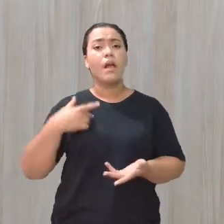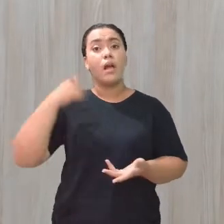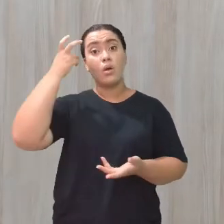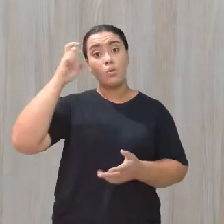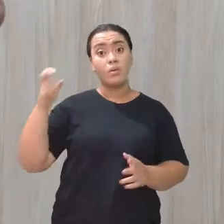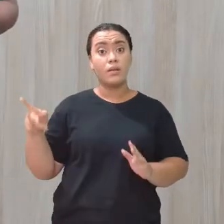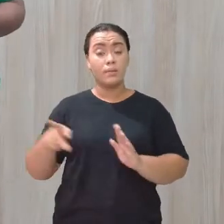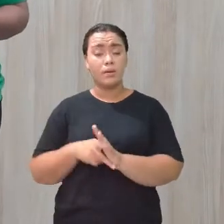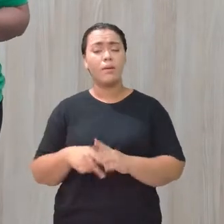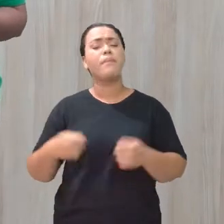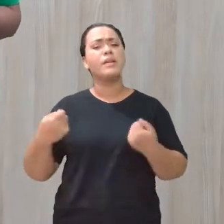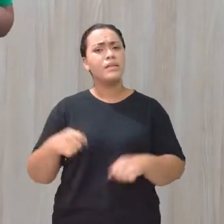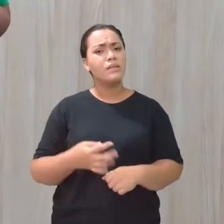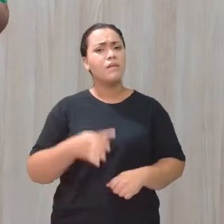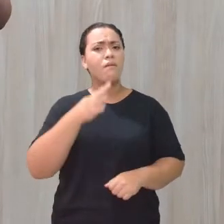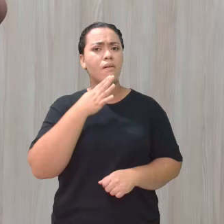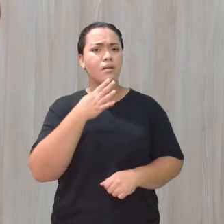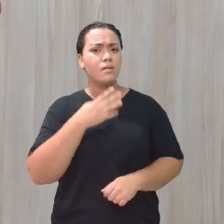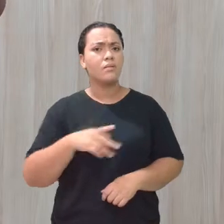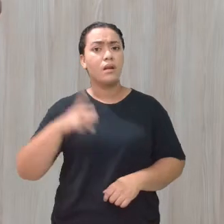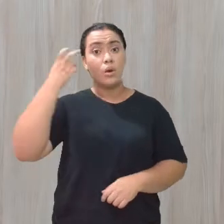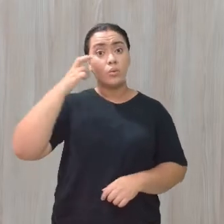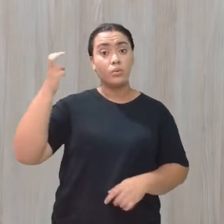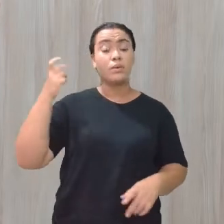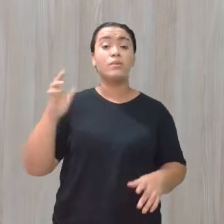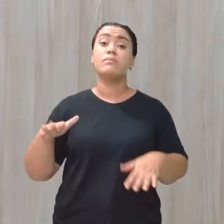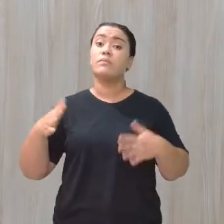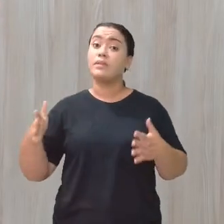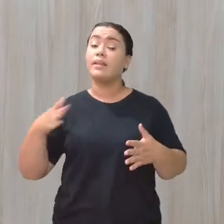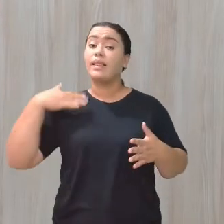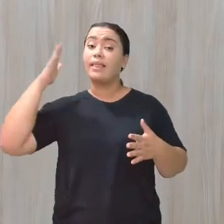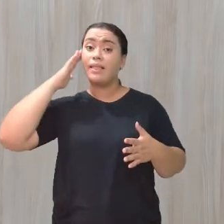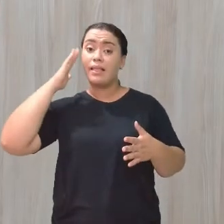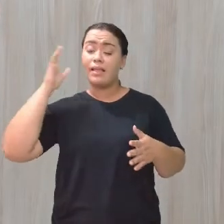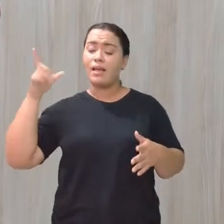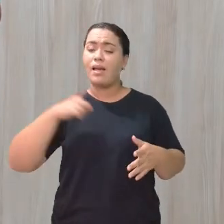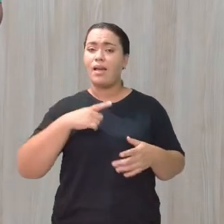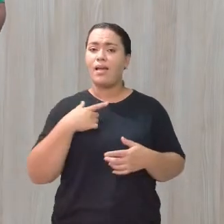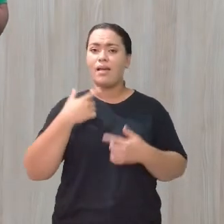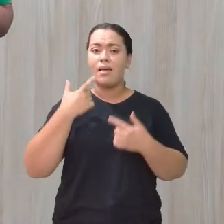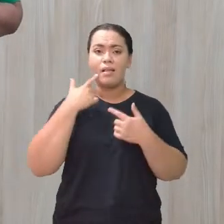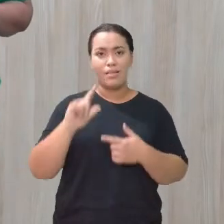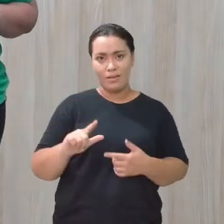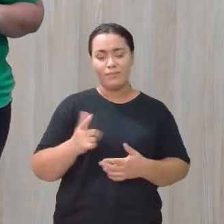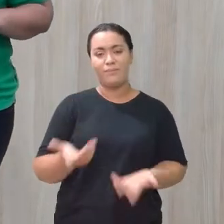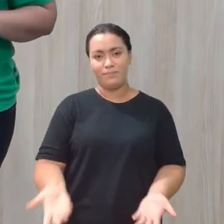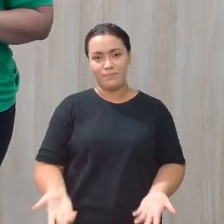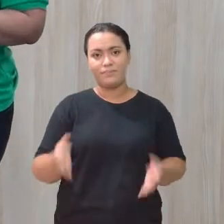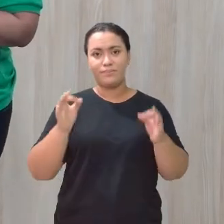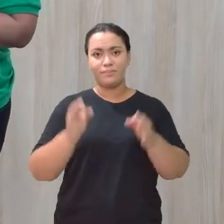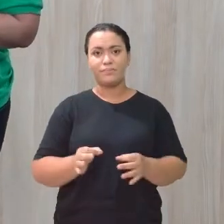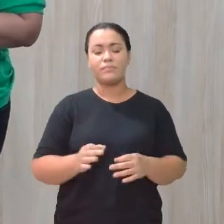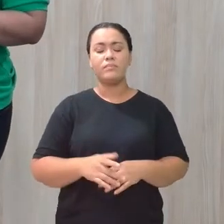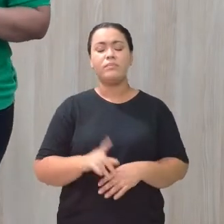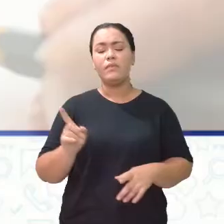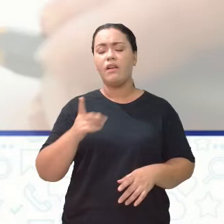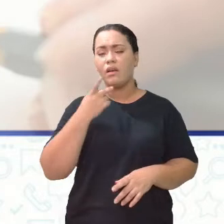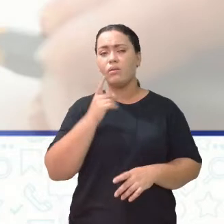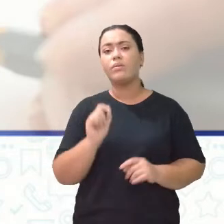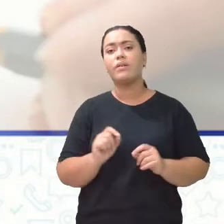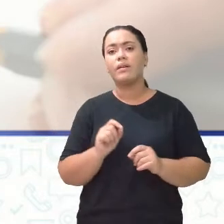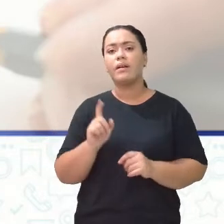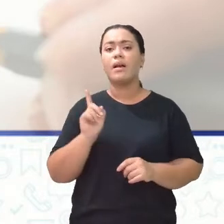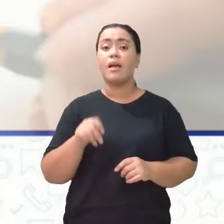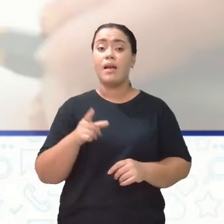a gente precisa conhecer a nossa cultura para então entender a nossa língua, certo? Então, não, eles